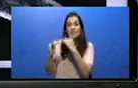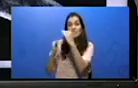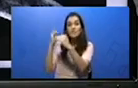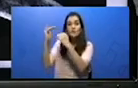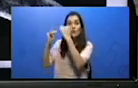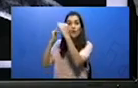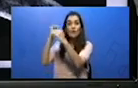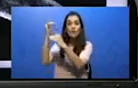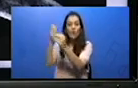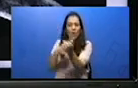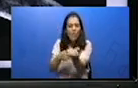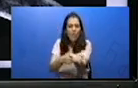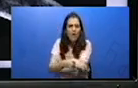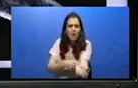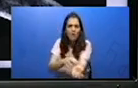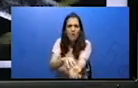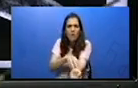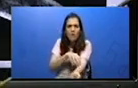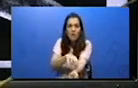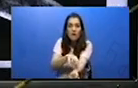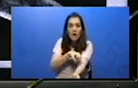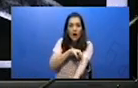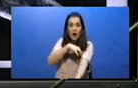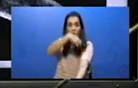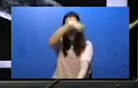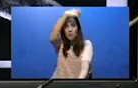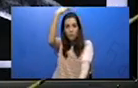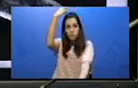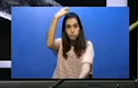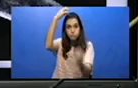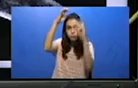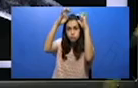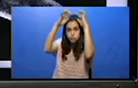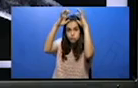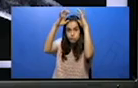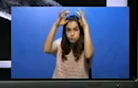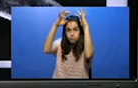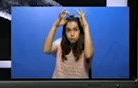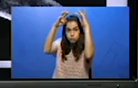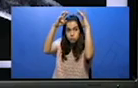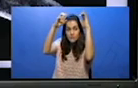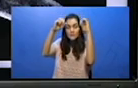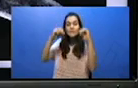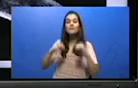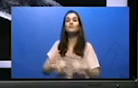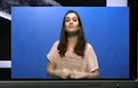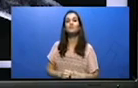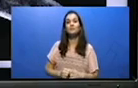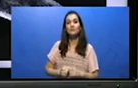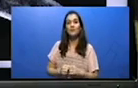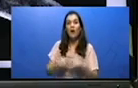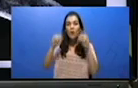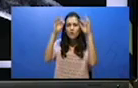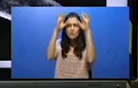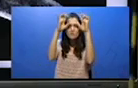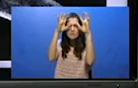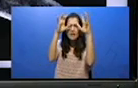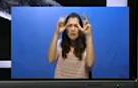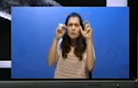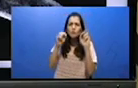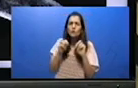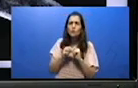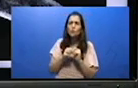nervosas na região da cabeça, e isso é o processo de cefalização. A gente pode dizer que é um cérebro primitivo. É